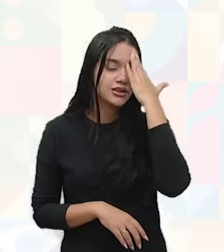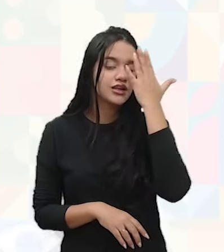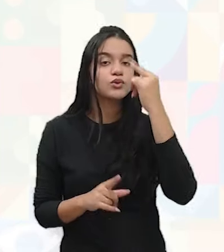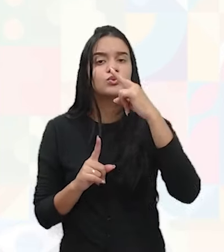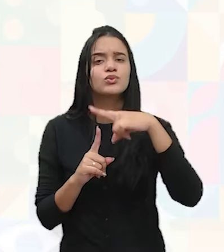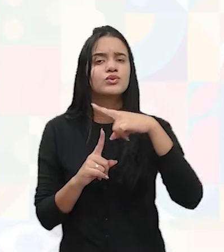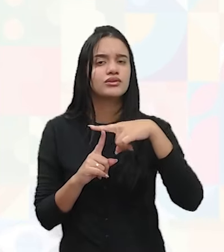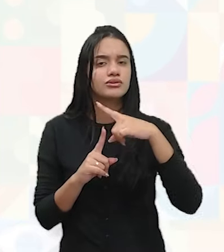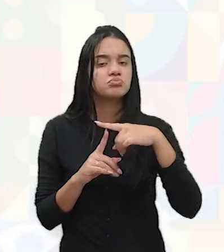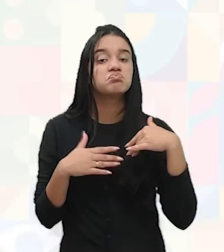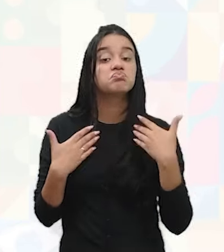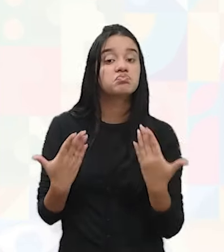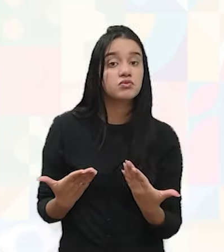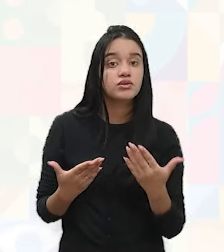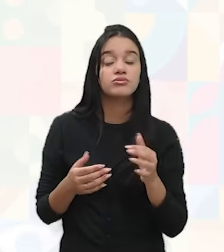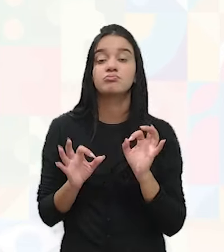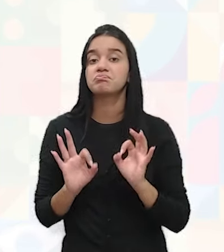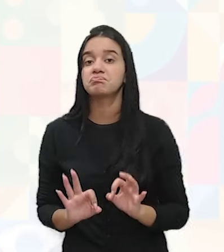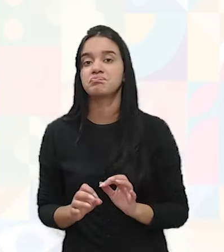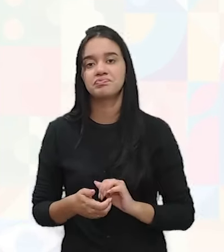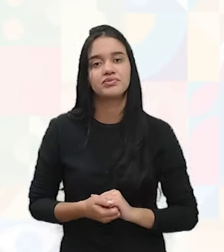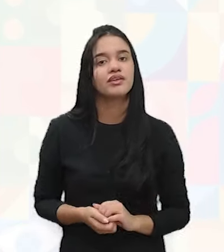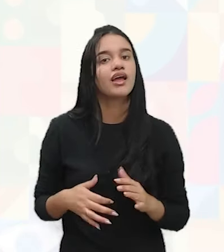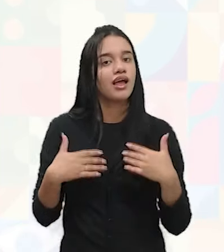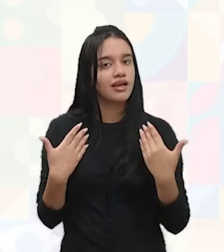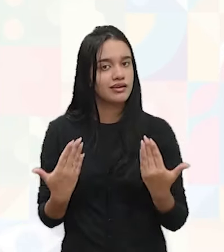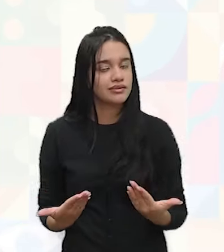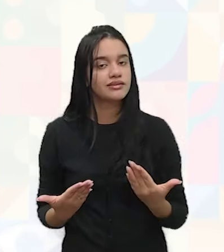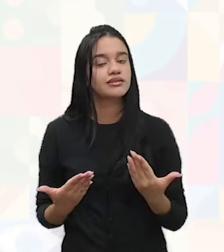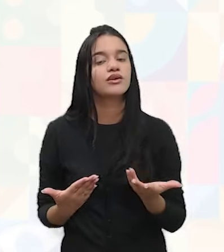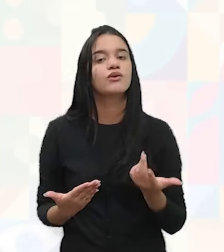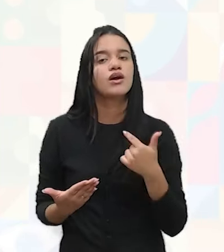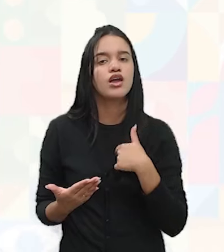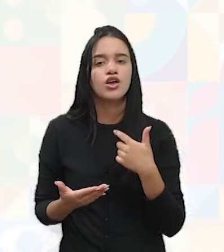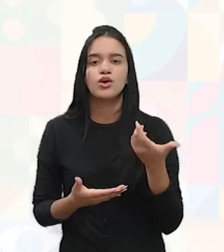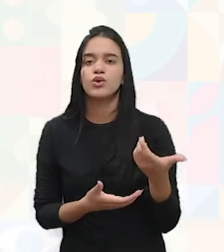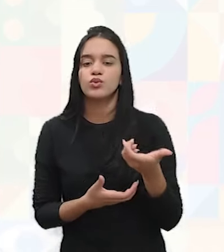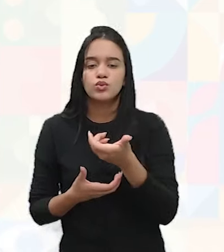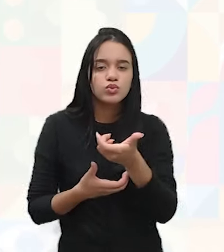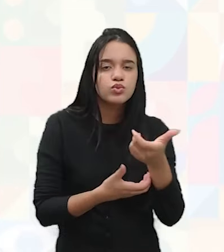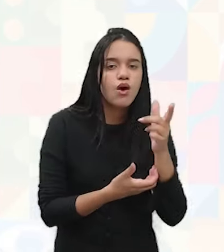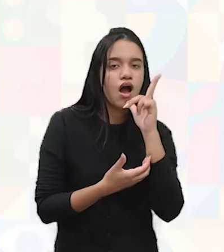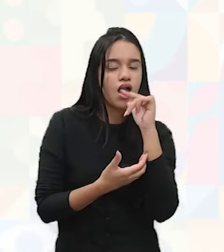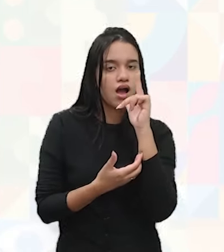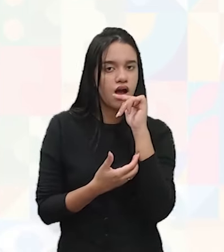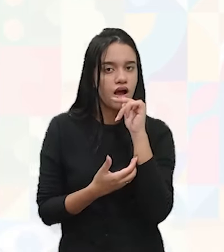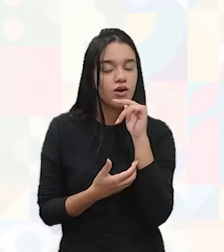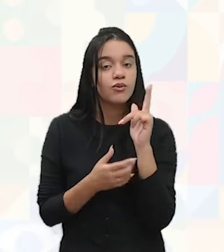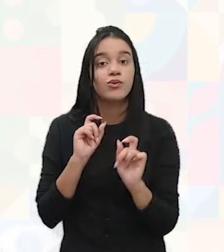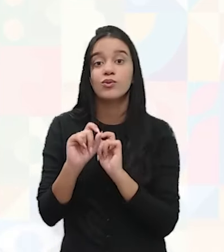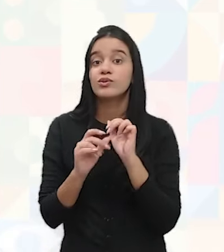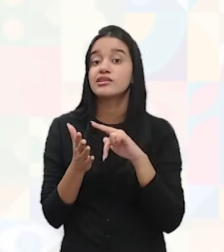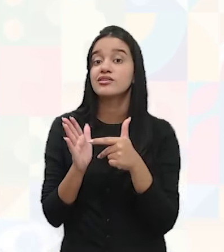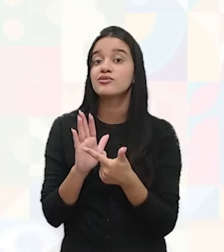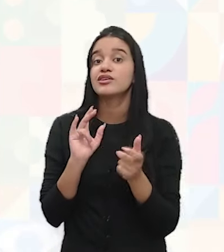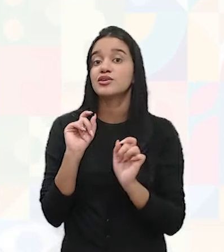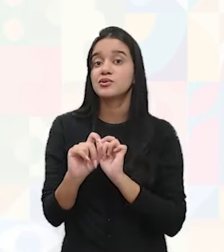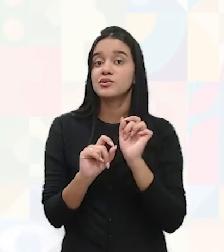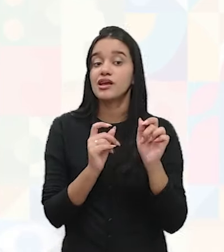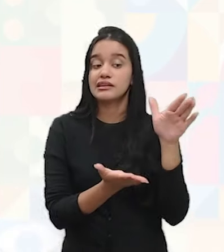extintor vai ser adequado Então nesse caso quando eu jogo água eu estou resfriando ou seja estou